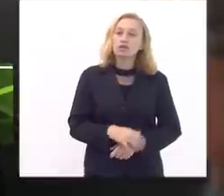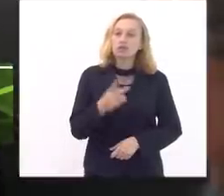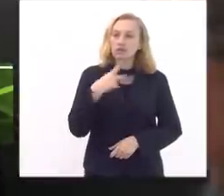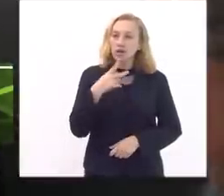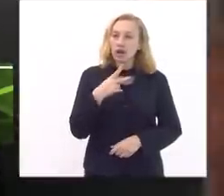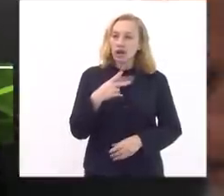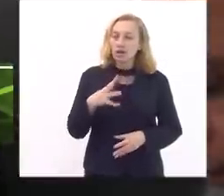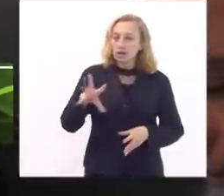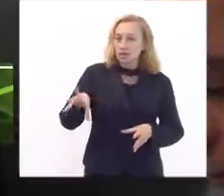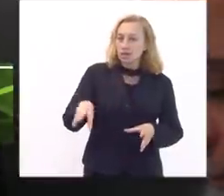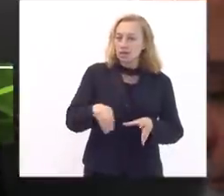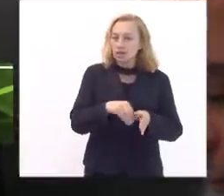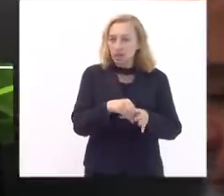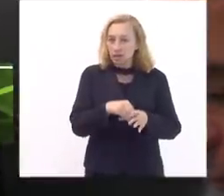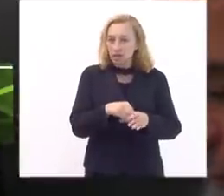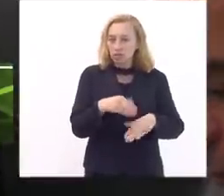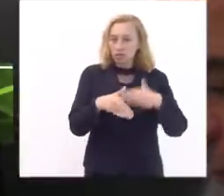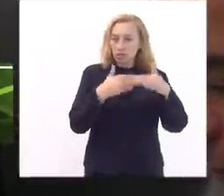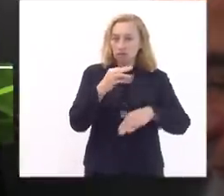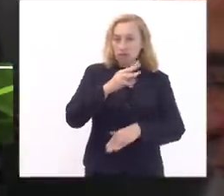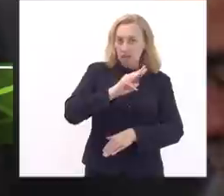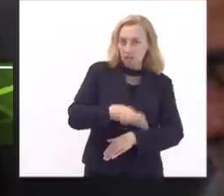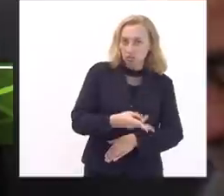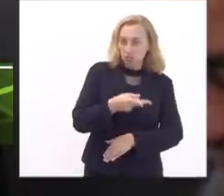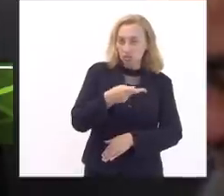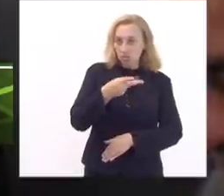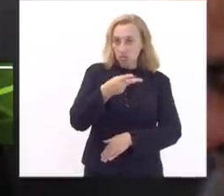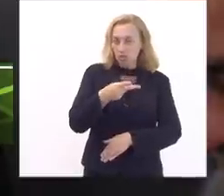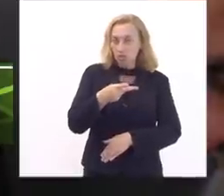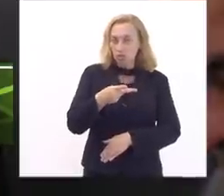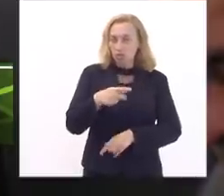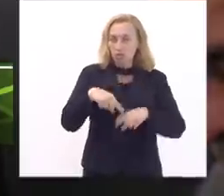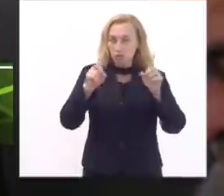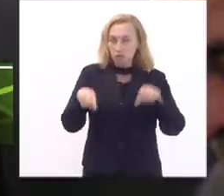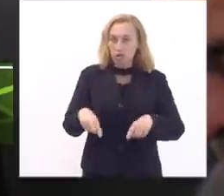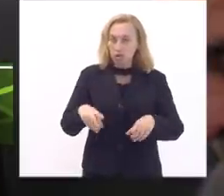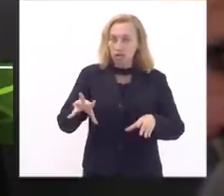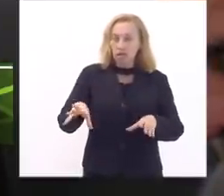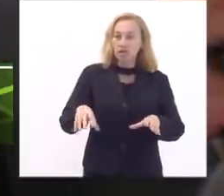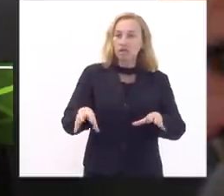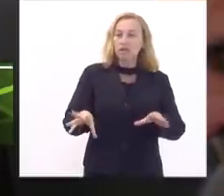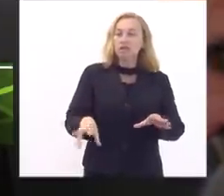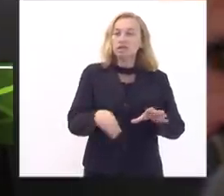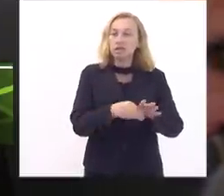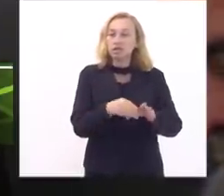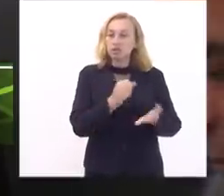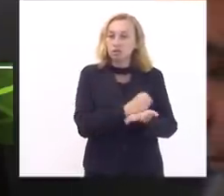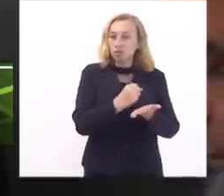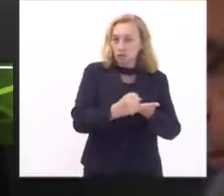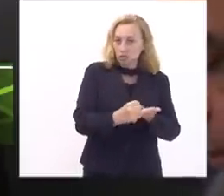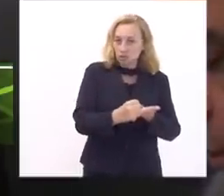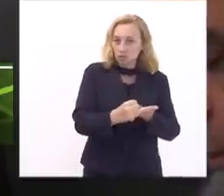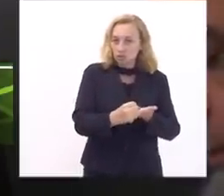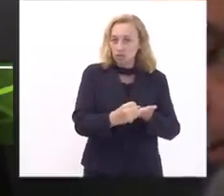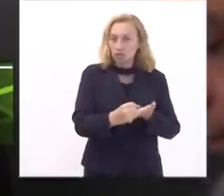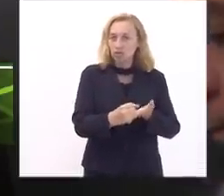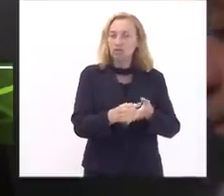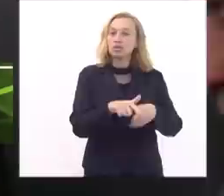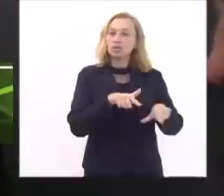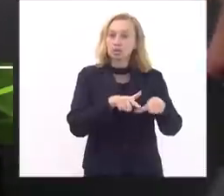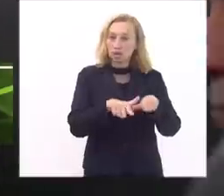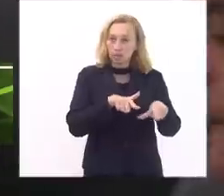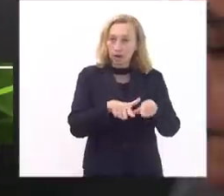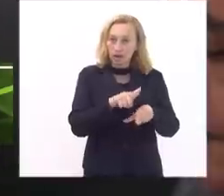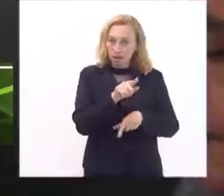do processo, são os 3 mil funcionários, dentro do contrato que foi estabelecido no regime de concessão de serviços,